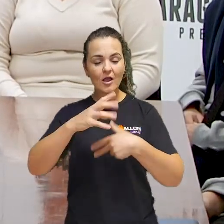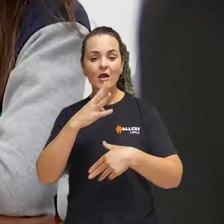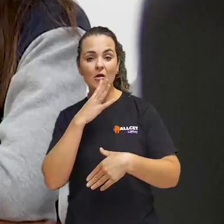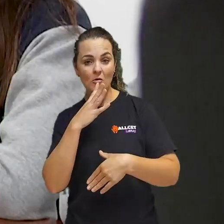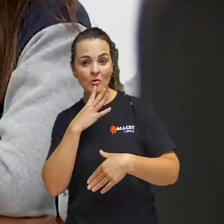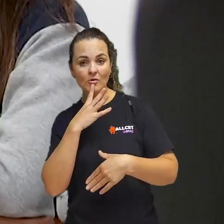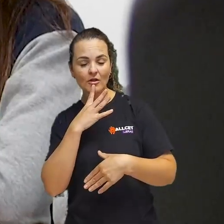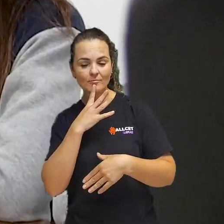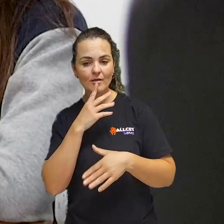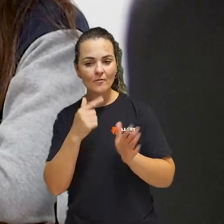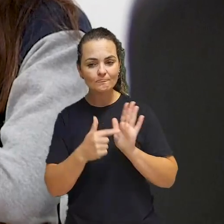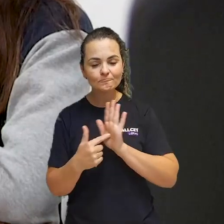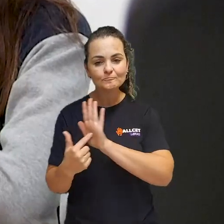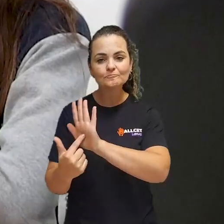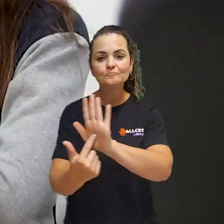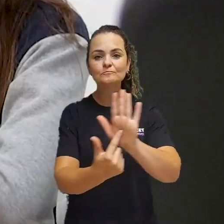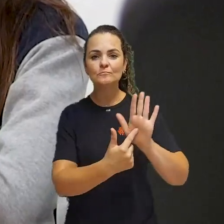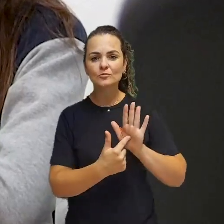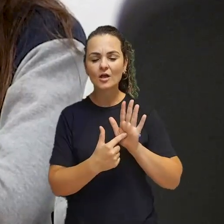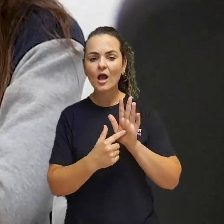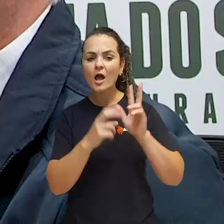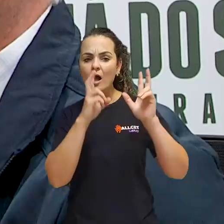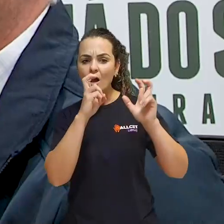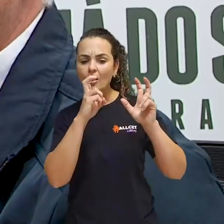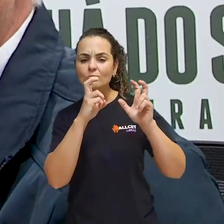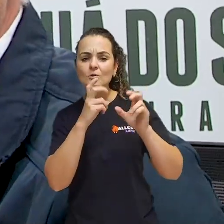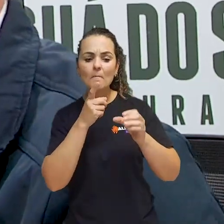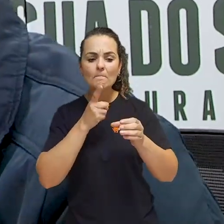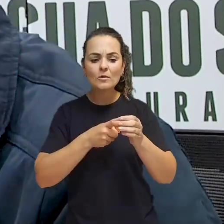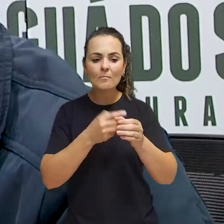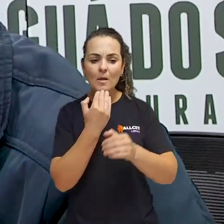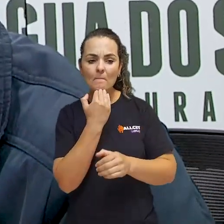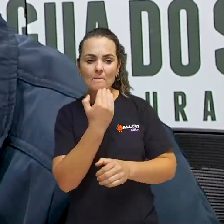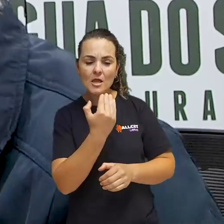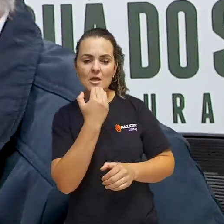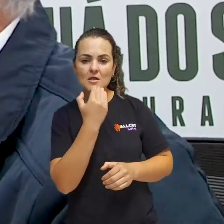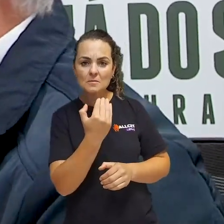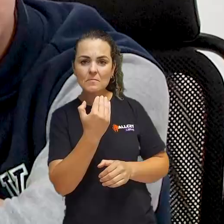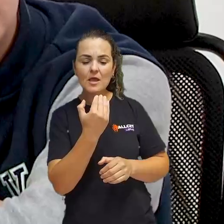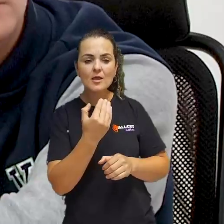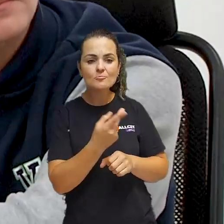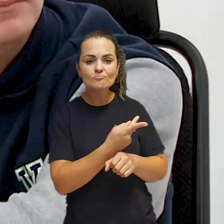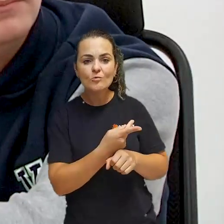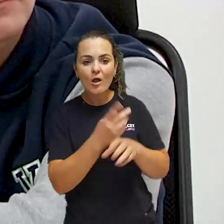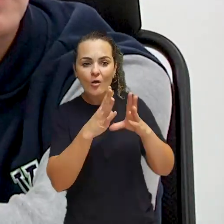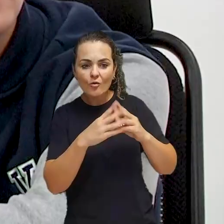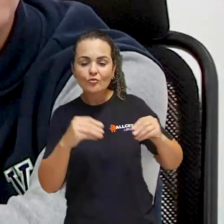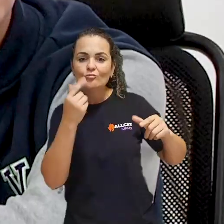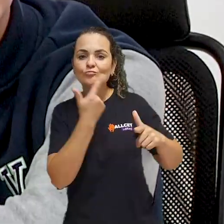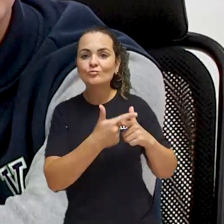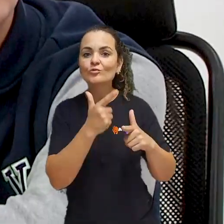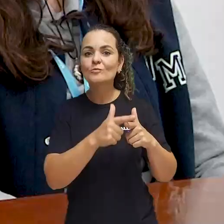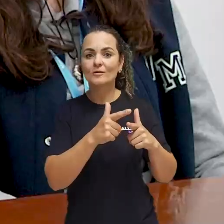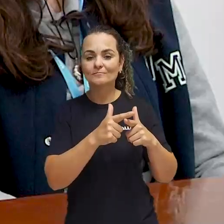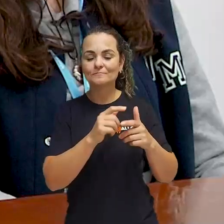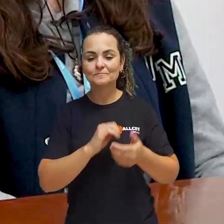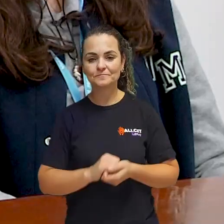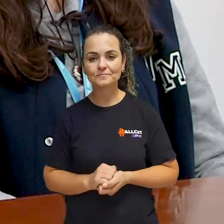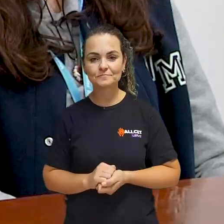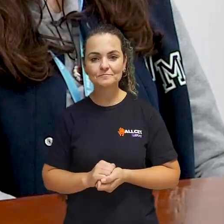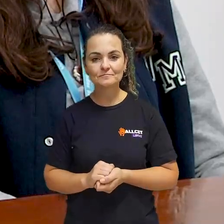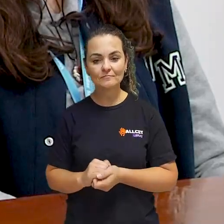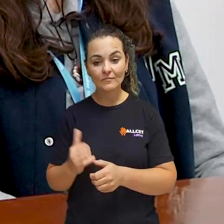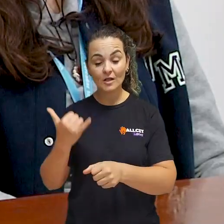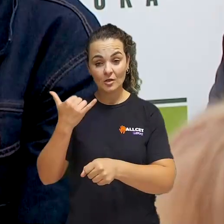Executivo, os mirins também tiveram a oportunidade de apresentar algumas situações que os munícipes nos procuram em busca